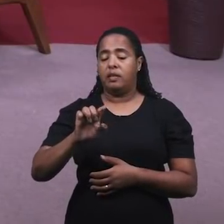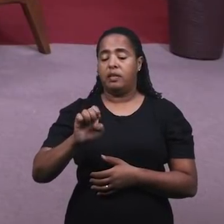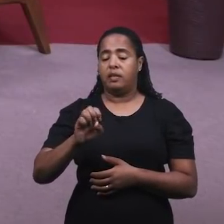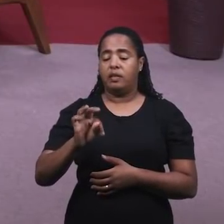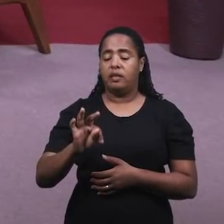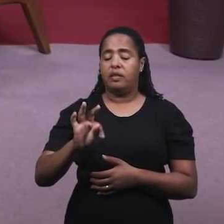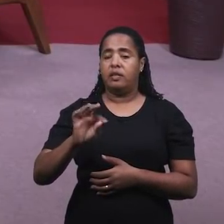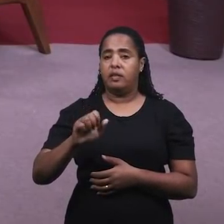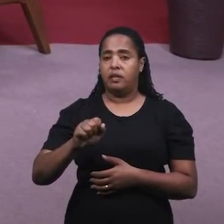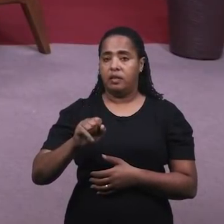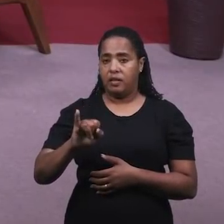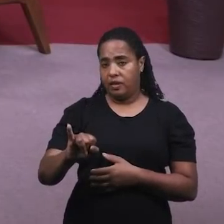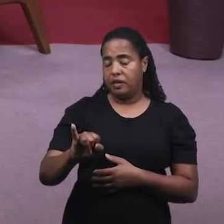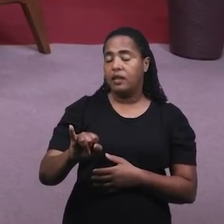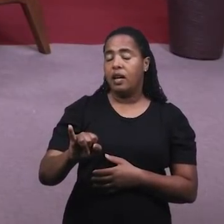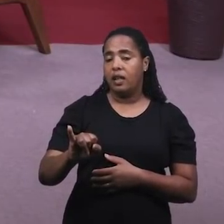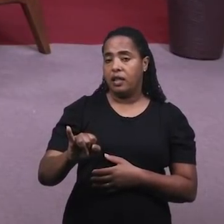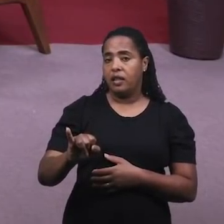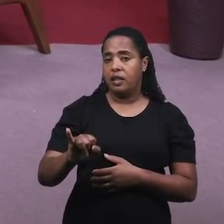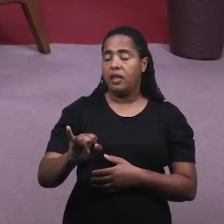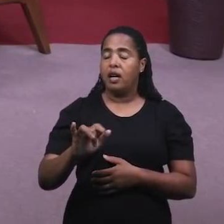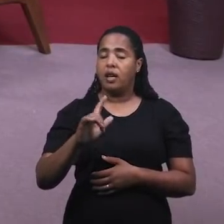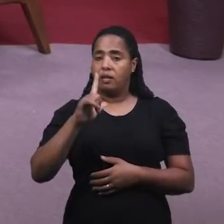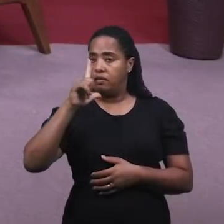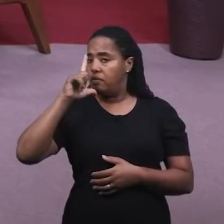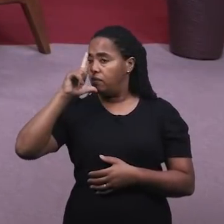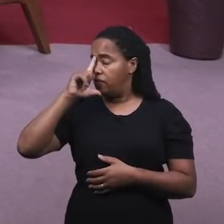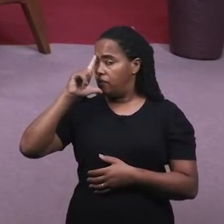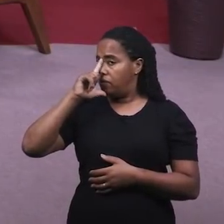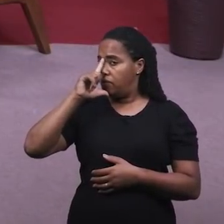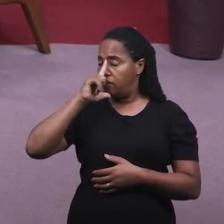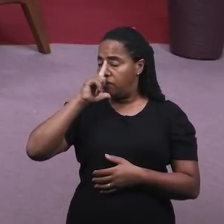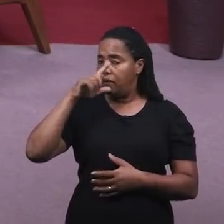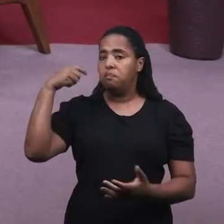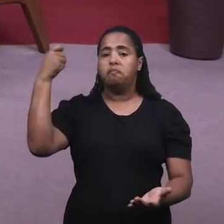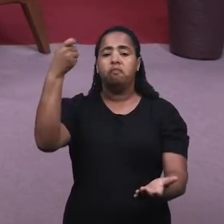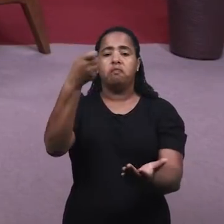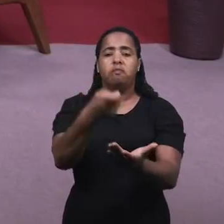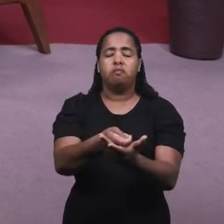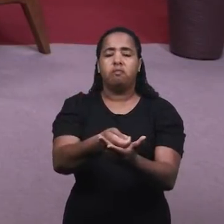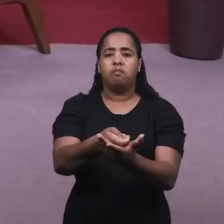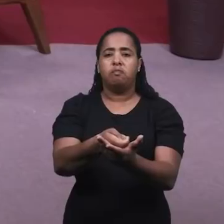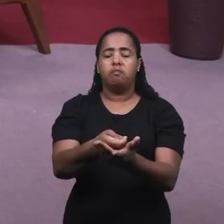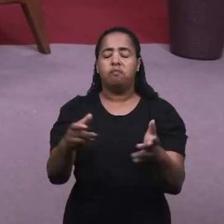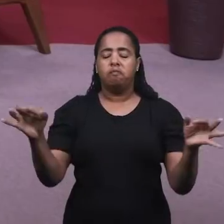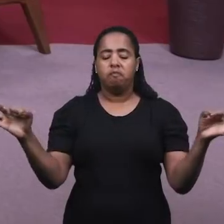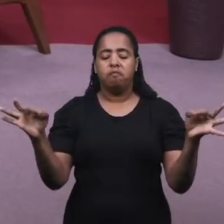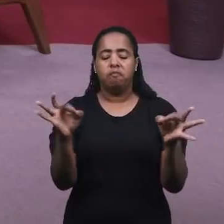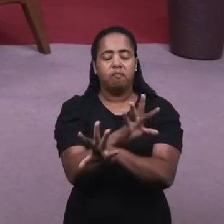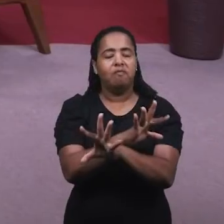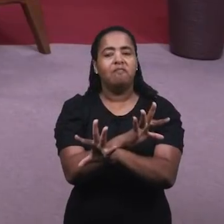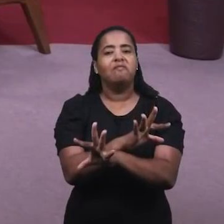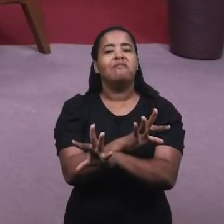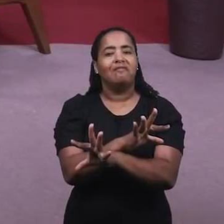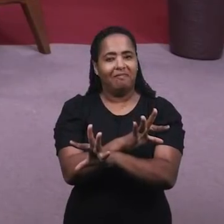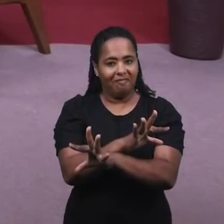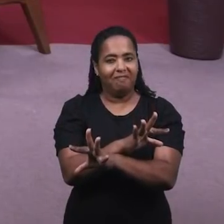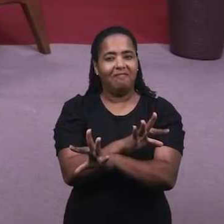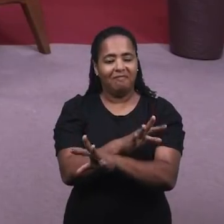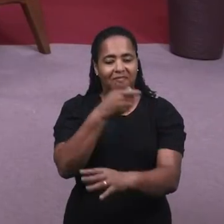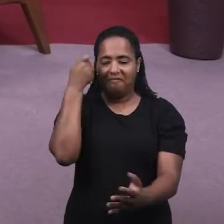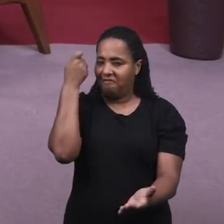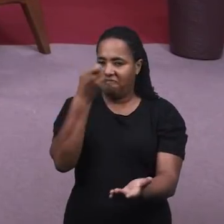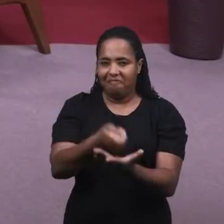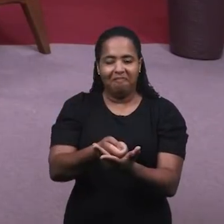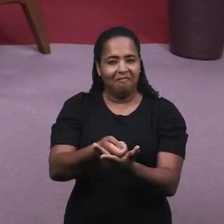diz no original grego, né? Está pago, Que maravilha. está consumado. Glória a Jesus. Quer dizer, está